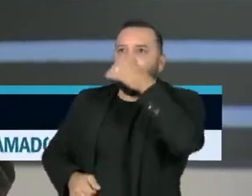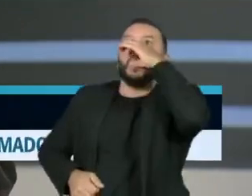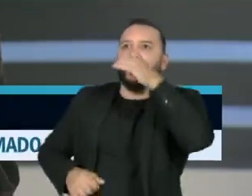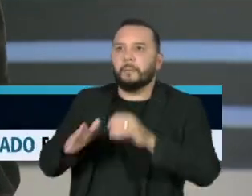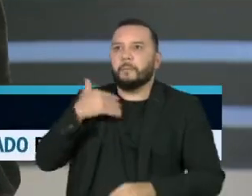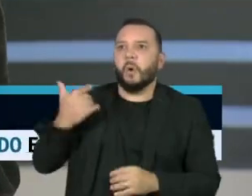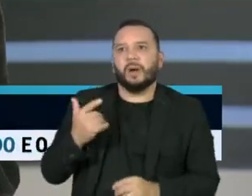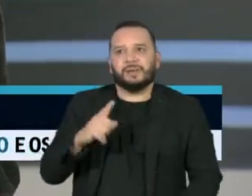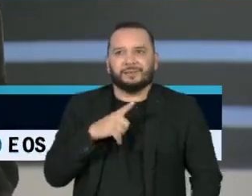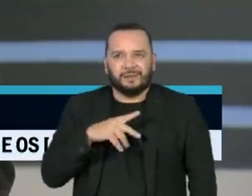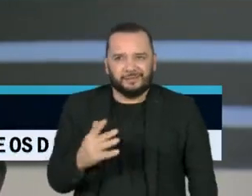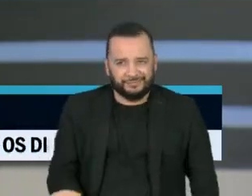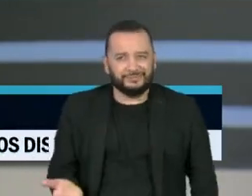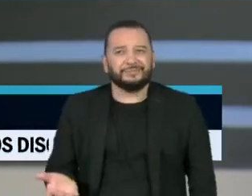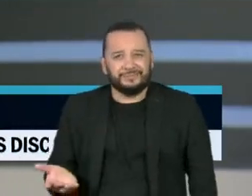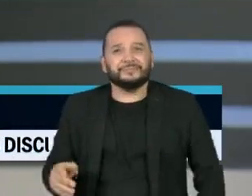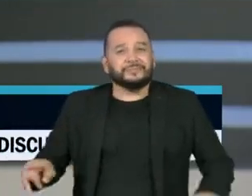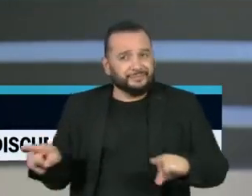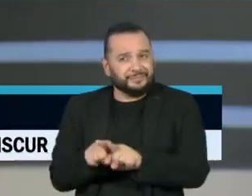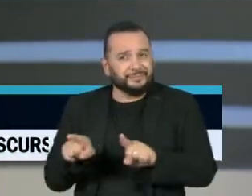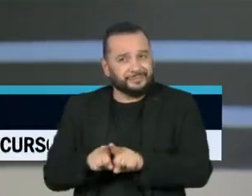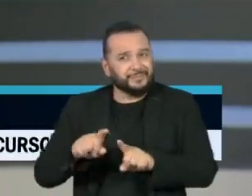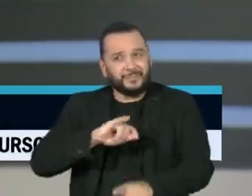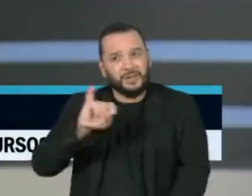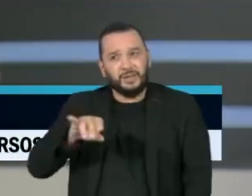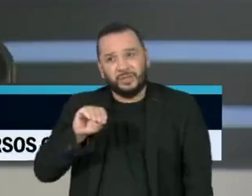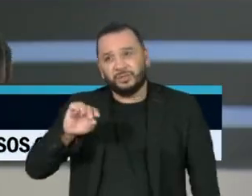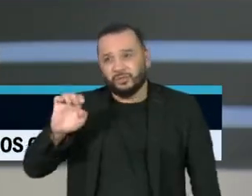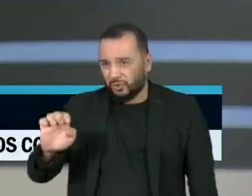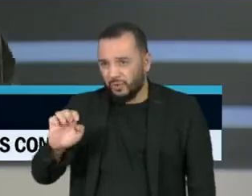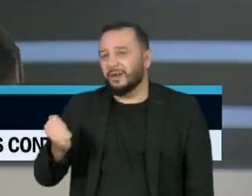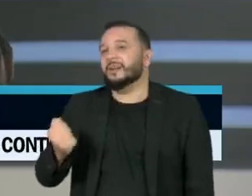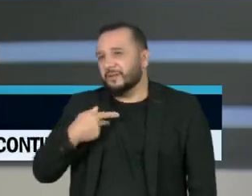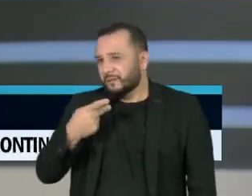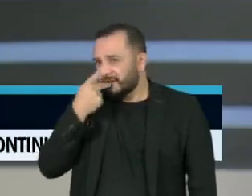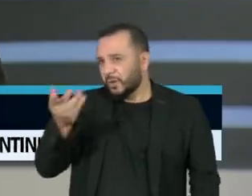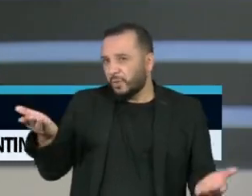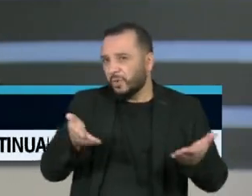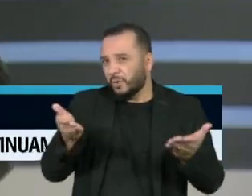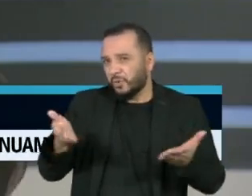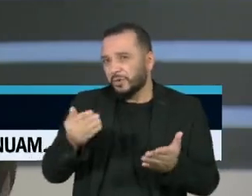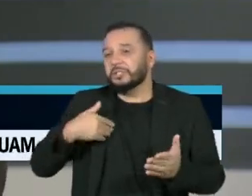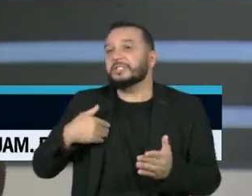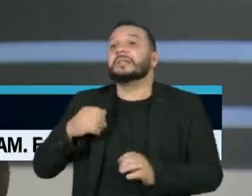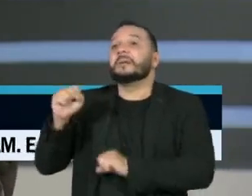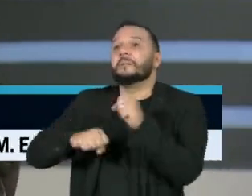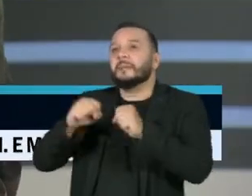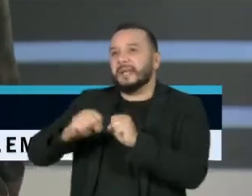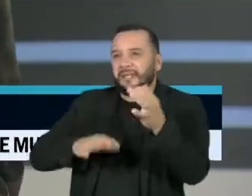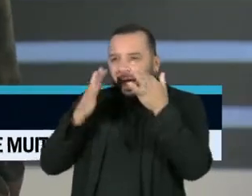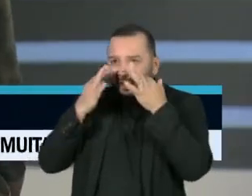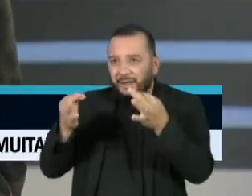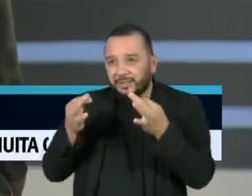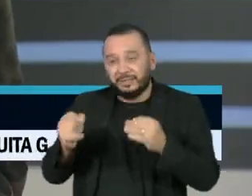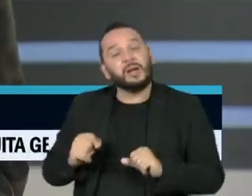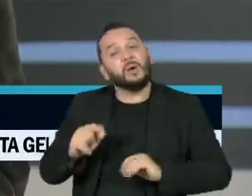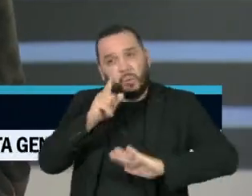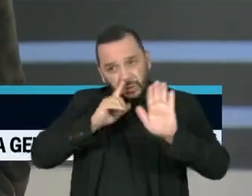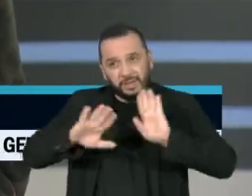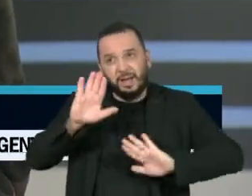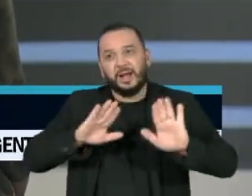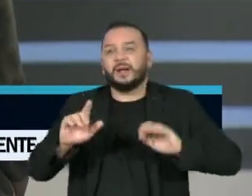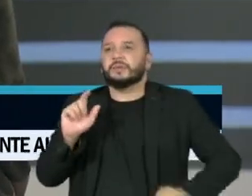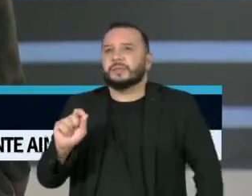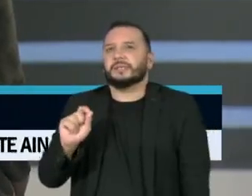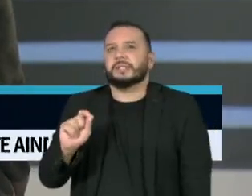qualquer coisa que seja feita o baile e falou hoje para ser presas inclusive porque devem ser Patriotas e tal qualquer coisa que